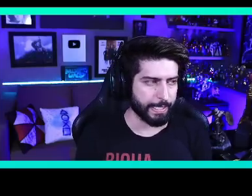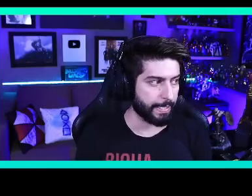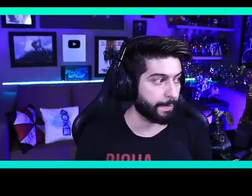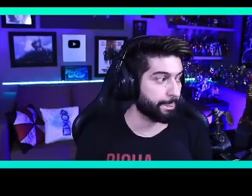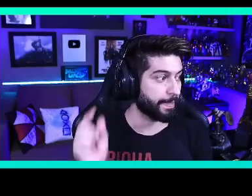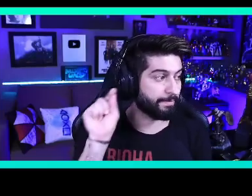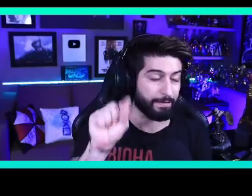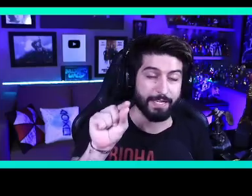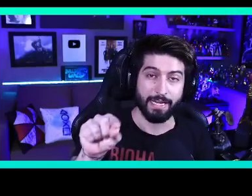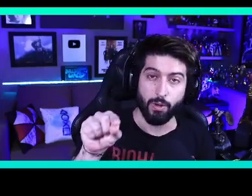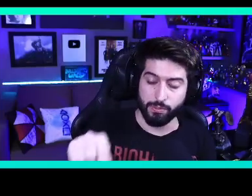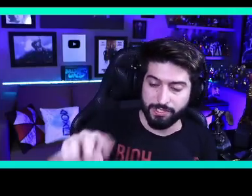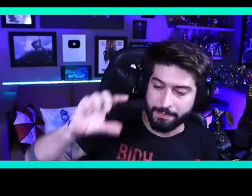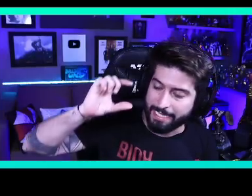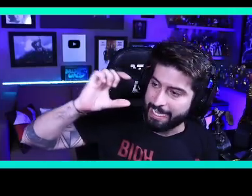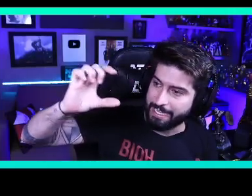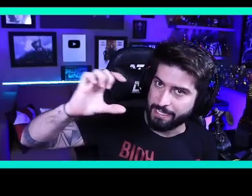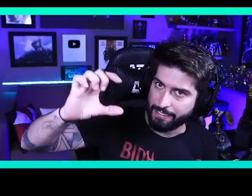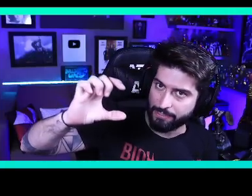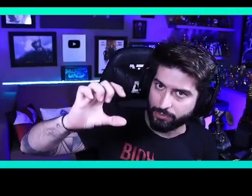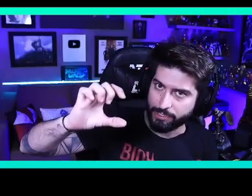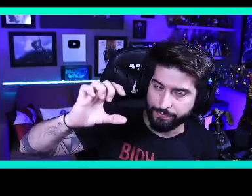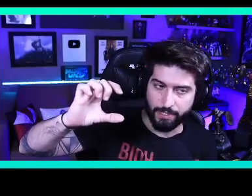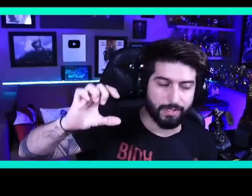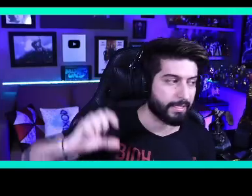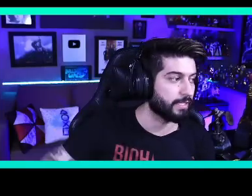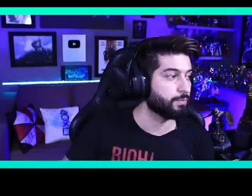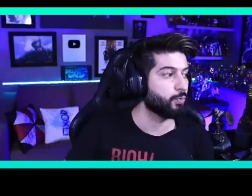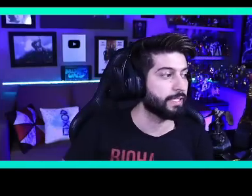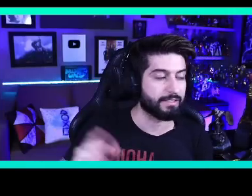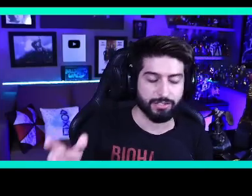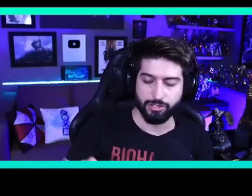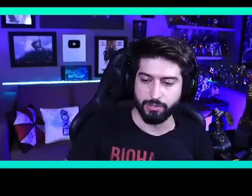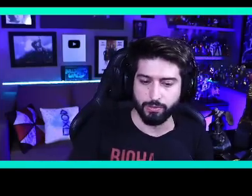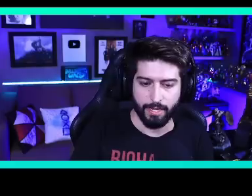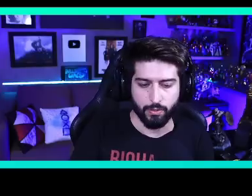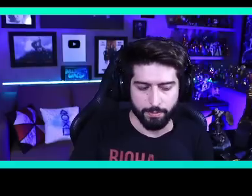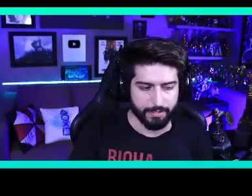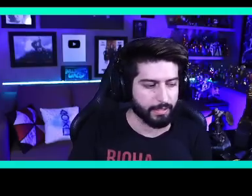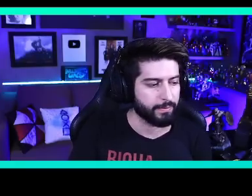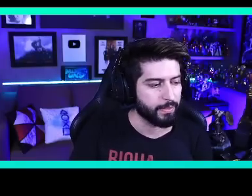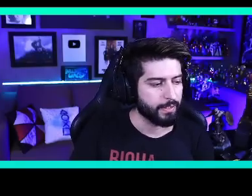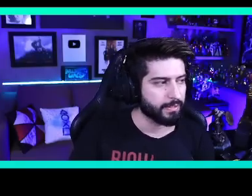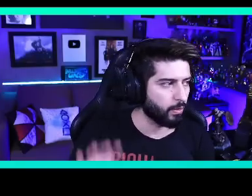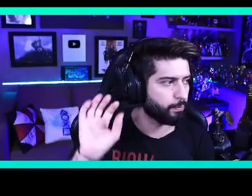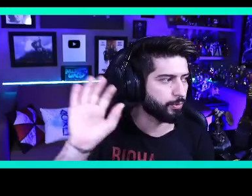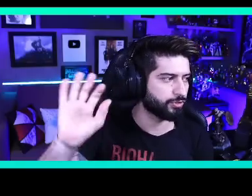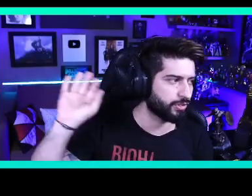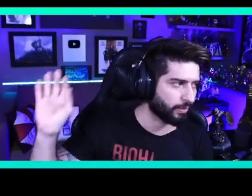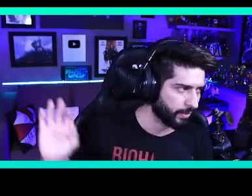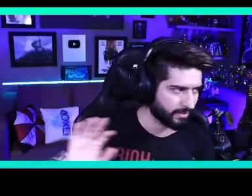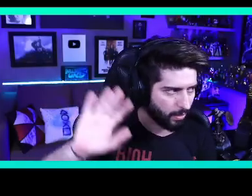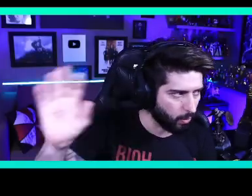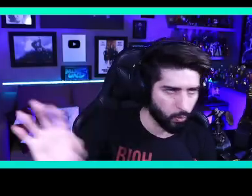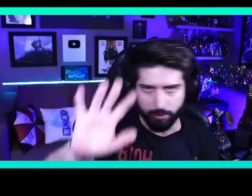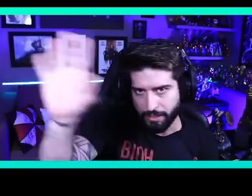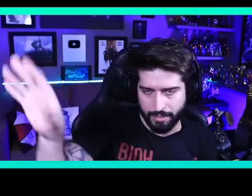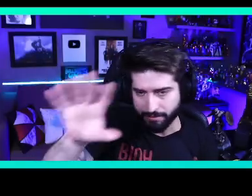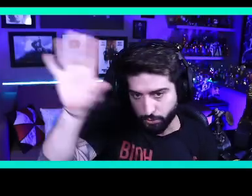de que vai ficar logo em cima da carinha deles quando eles estiverem com a tela diminuída, assistindo, né, e comentando. Então, por isso a gente tá